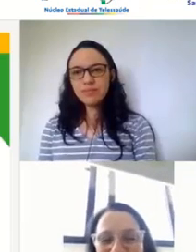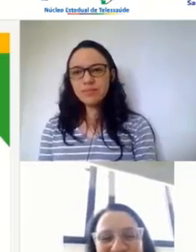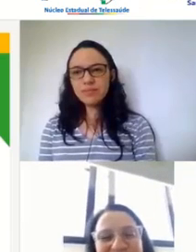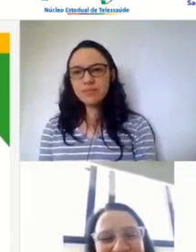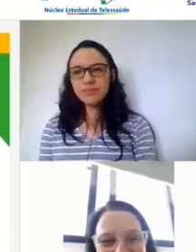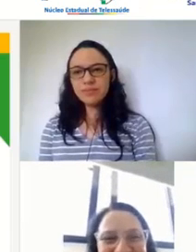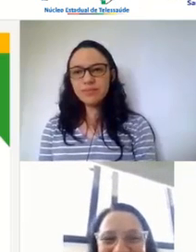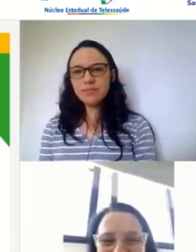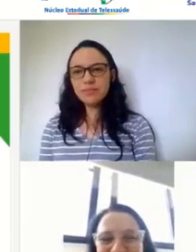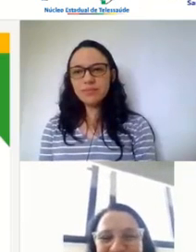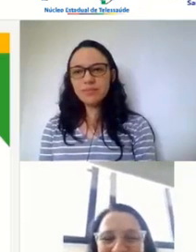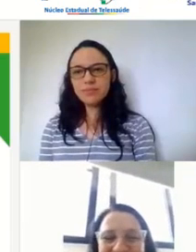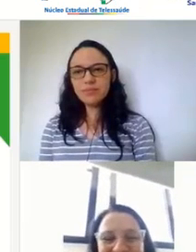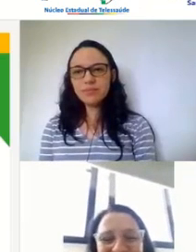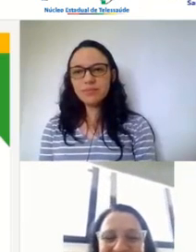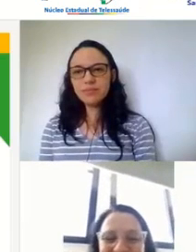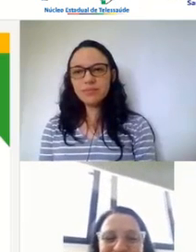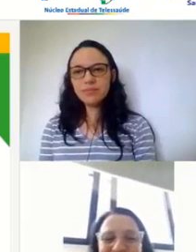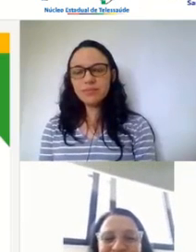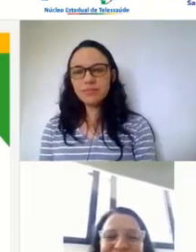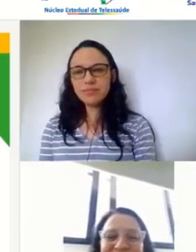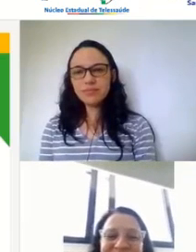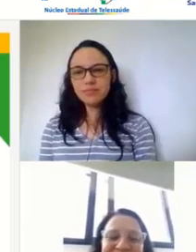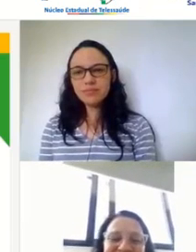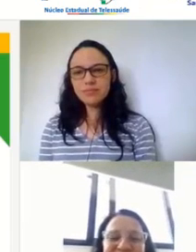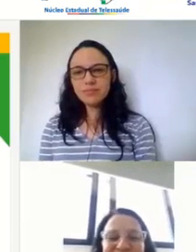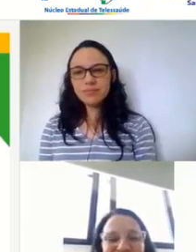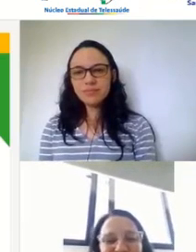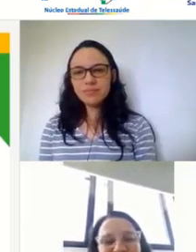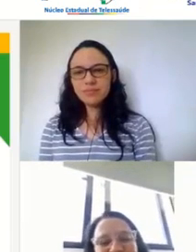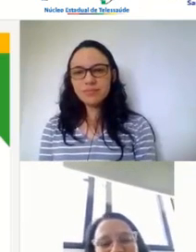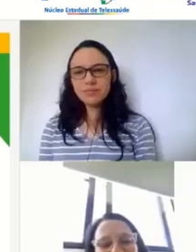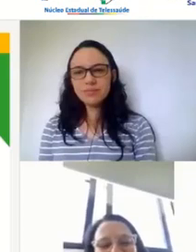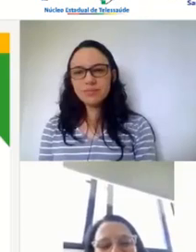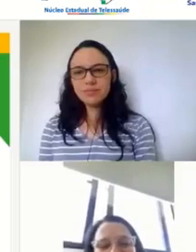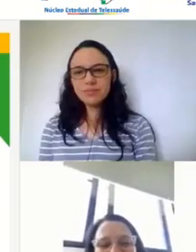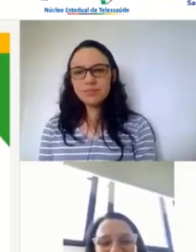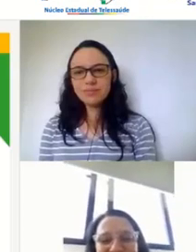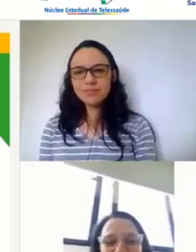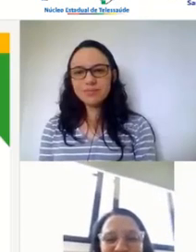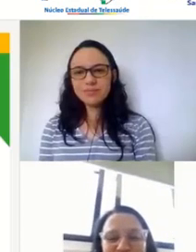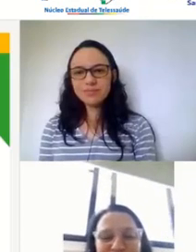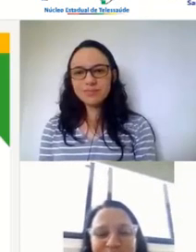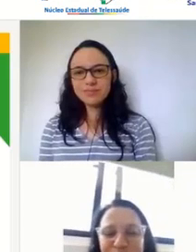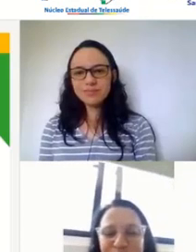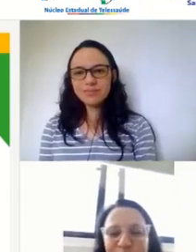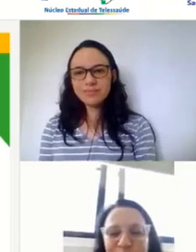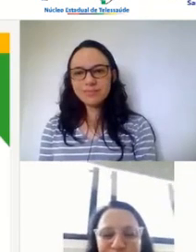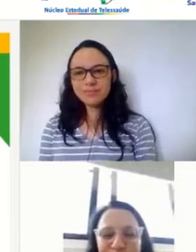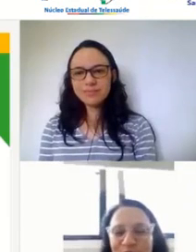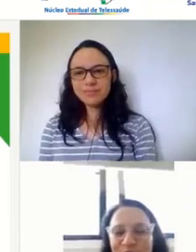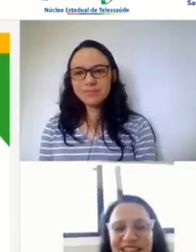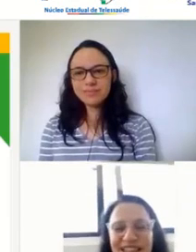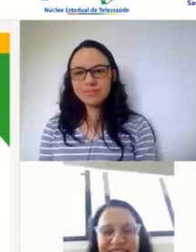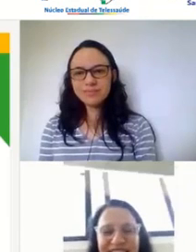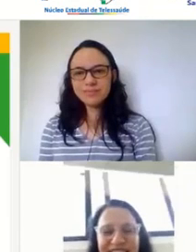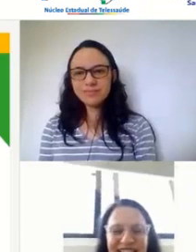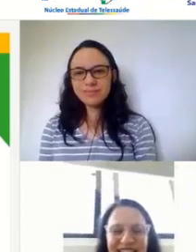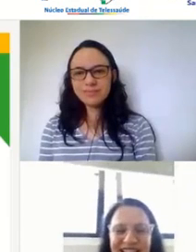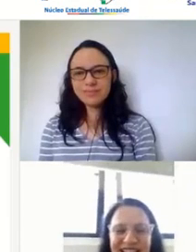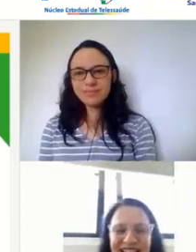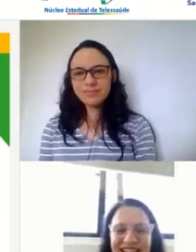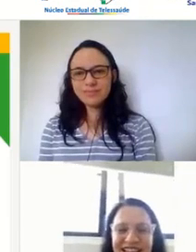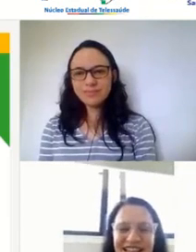obrigada talita tô muito feliz viu gratidão é nova e nós estamos com